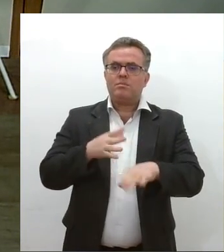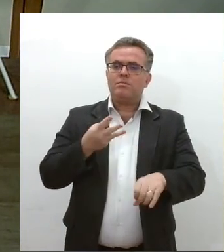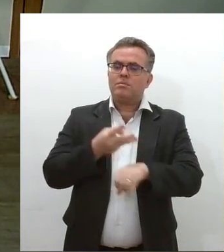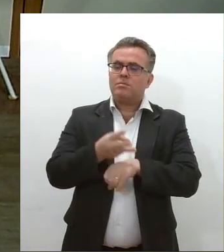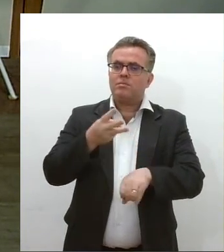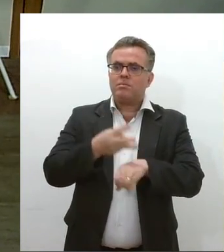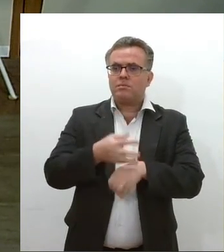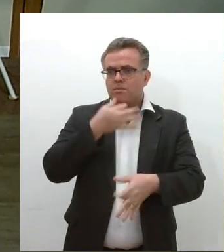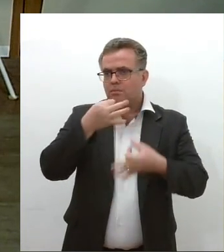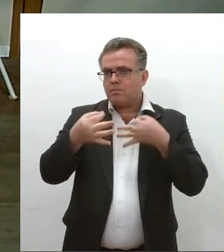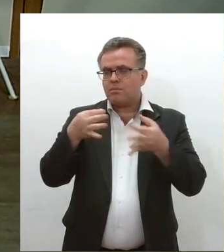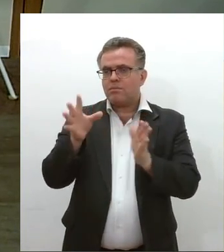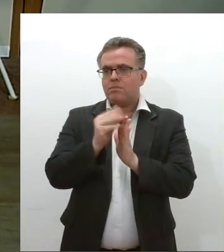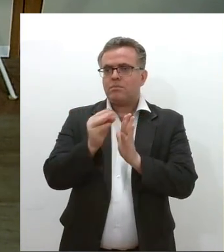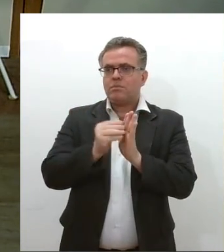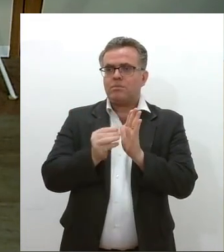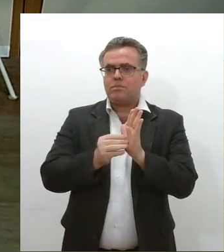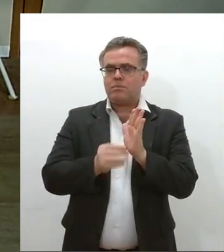sugestões no